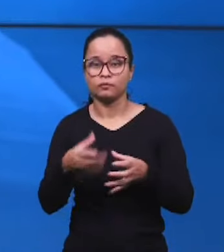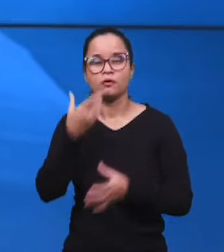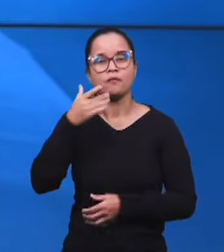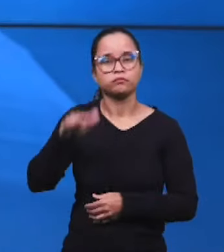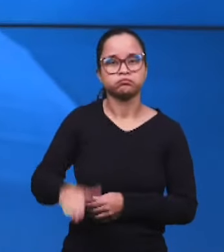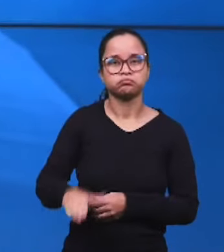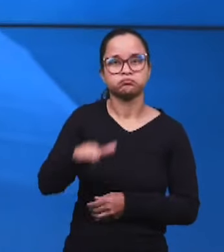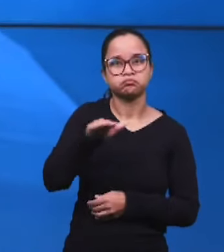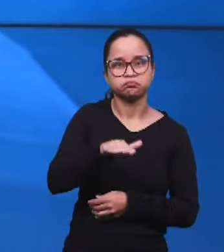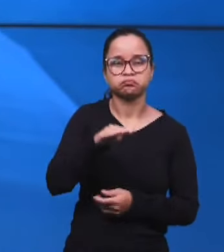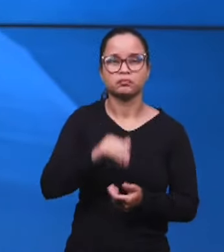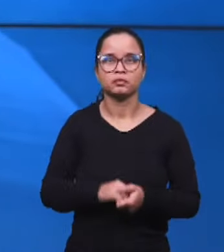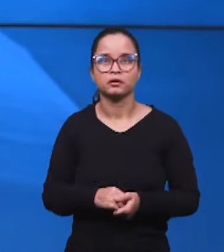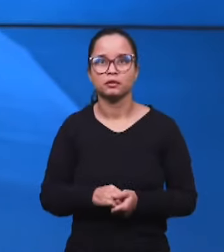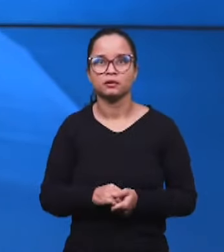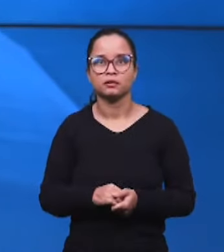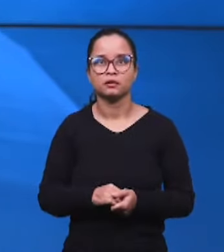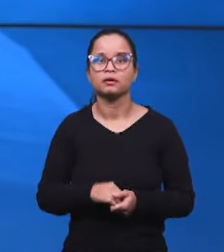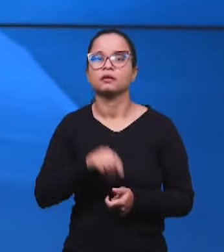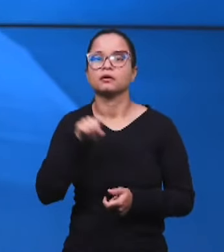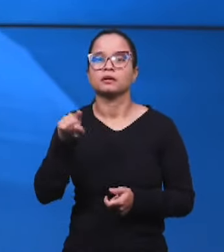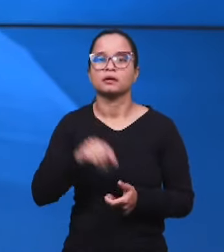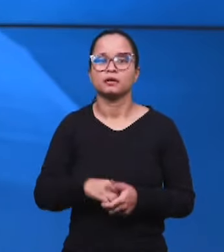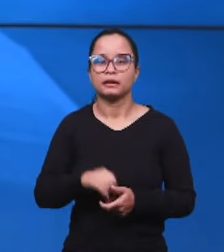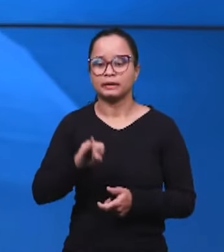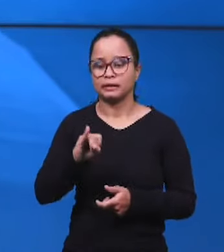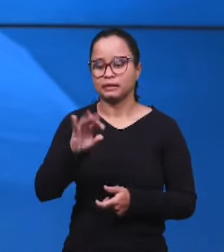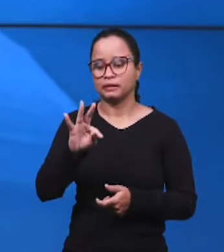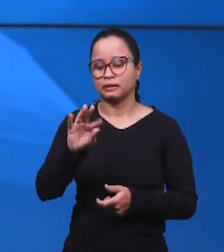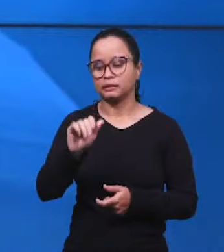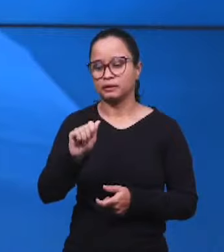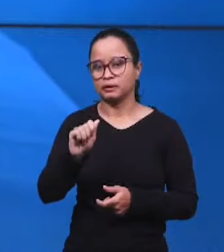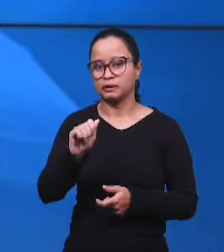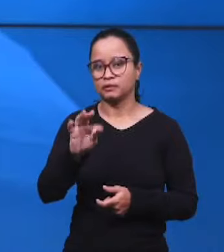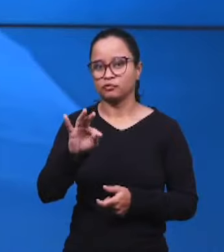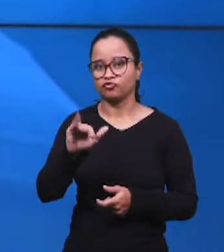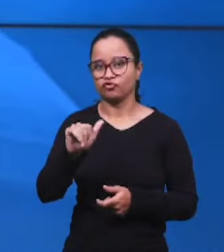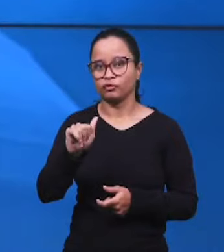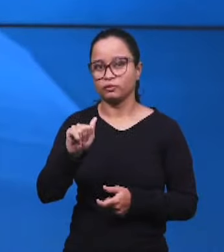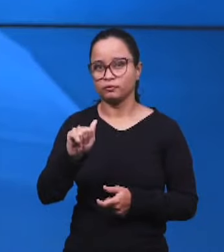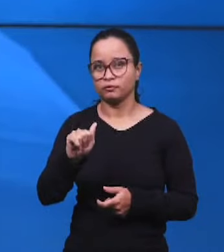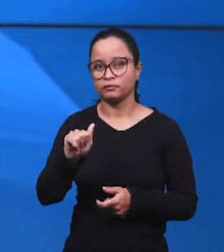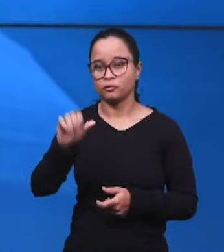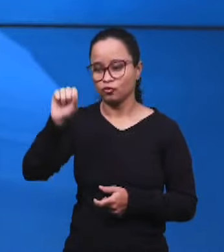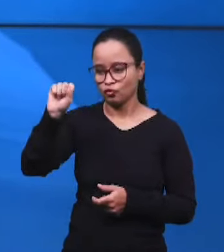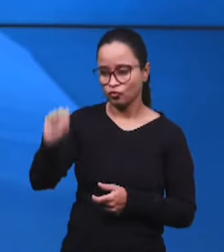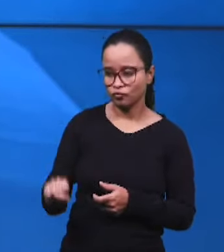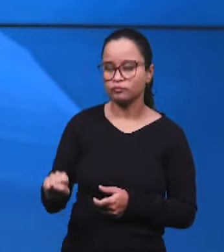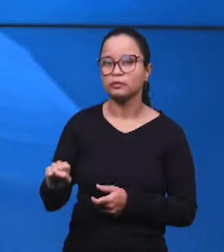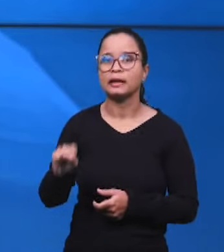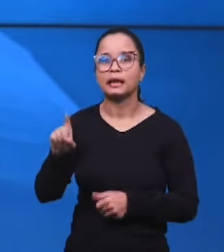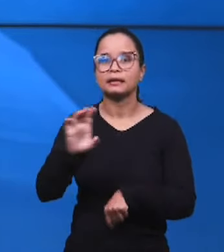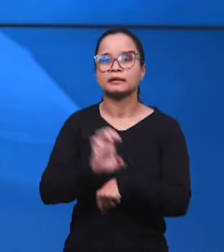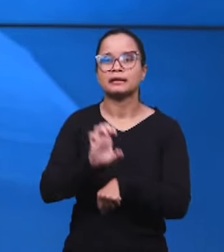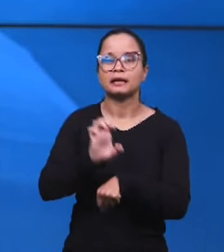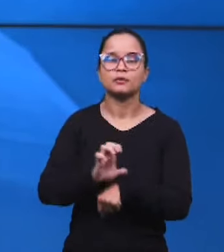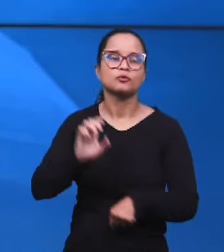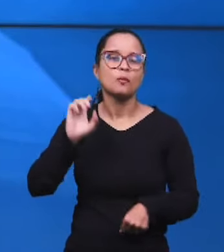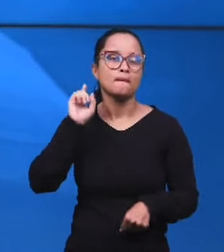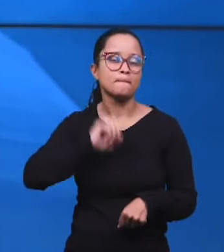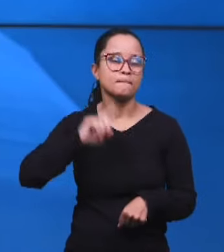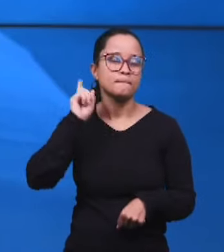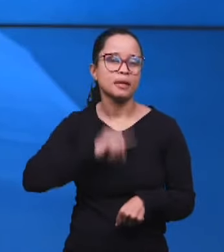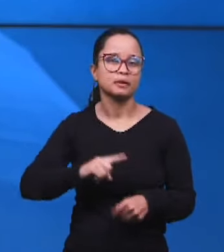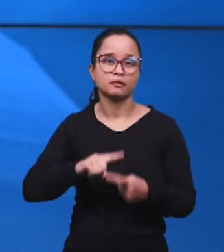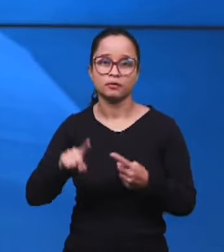nossa igreja em Itatiaiuçu, no estado de Minas Gerais. E ele vai nos dar a resposta também. Vamos